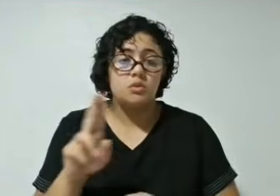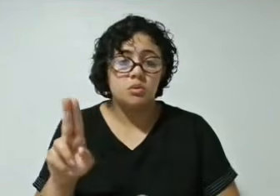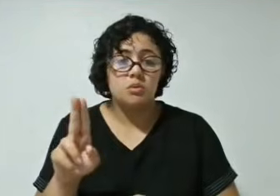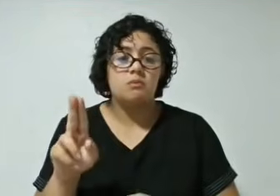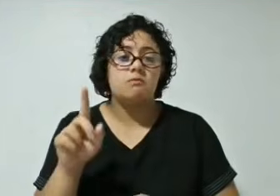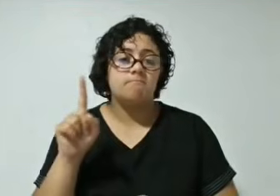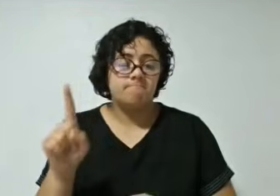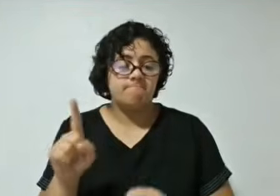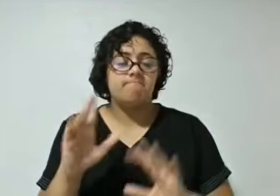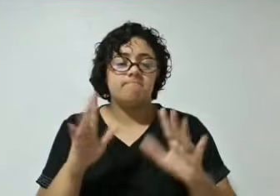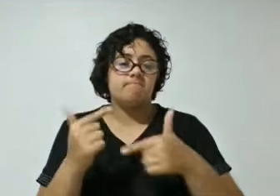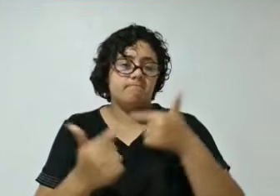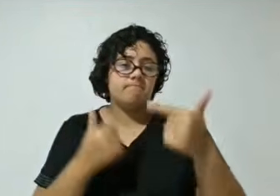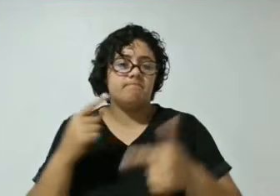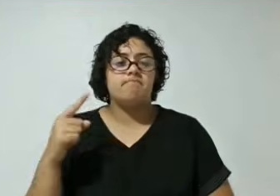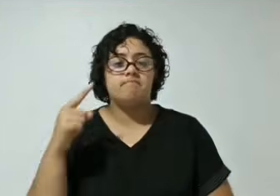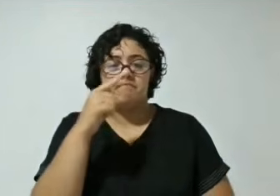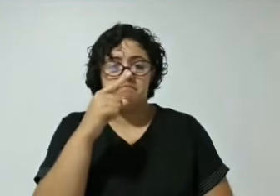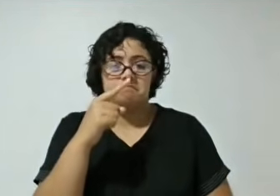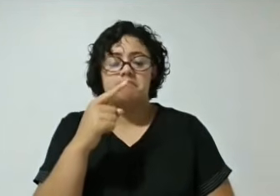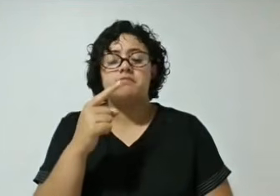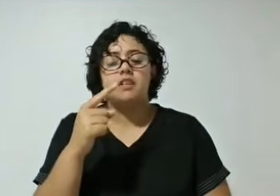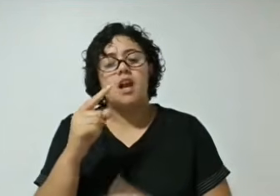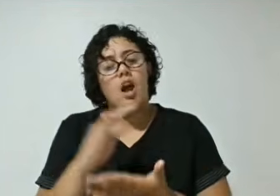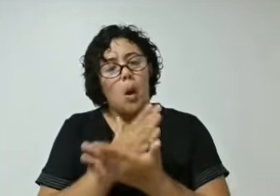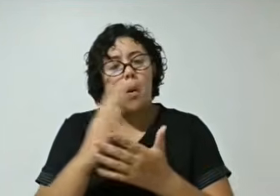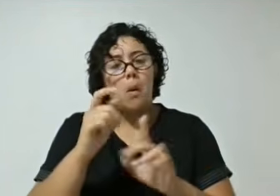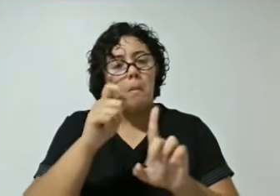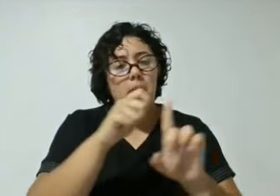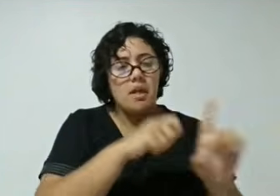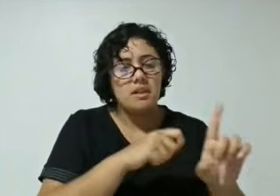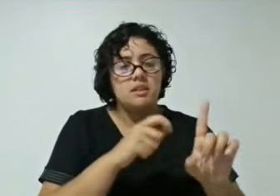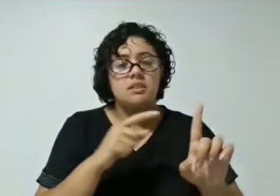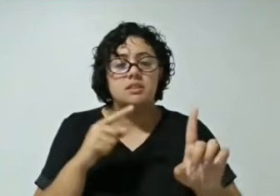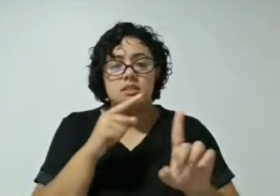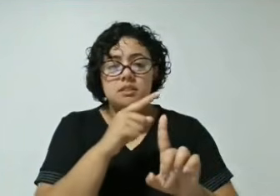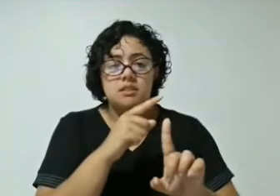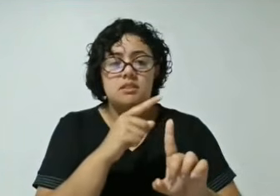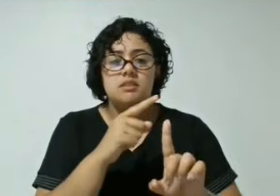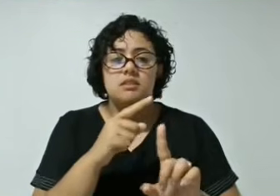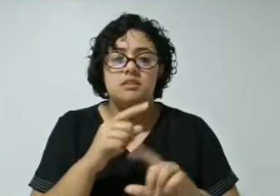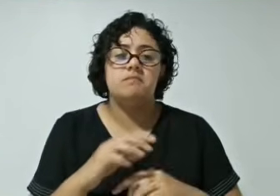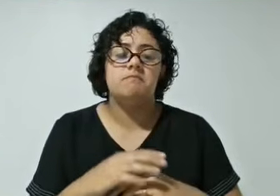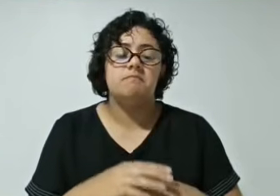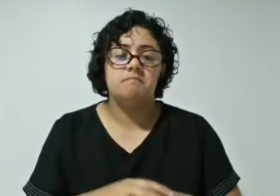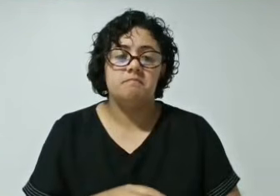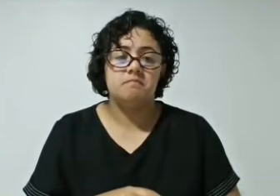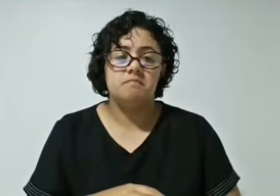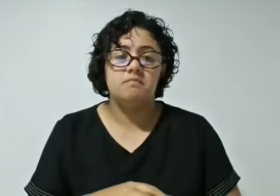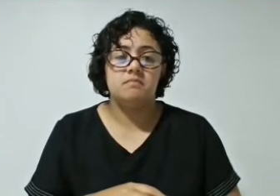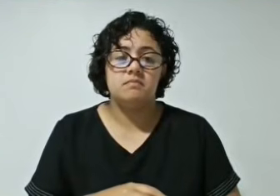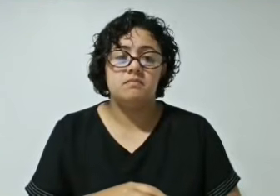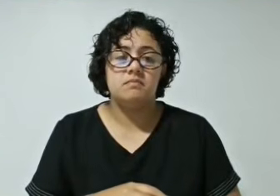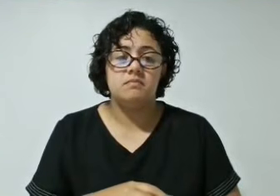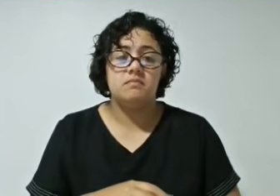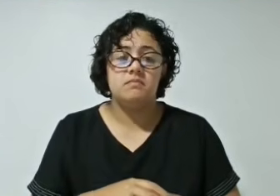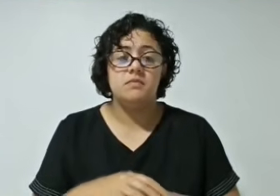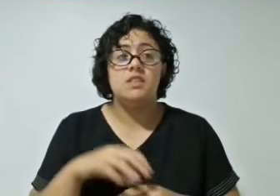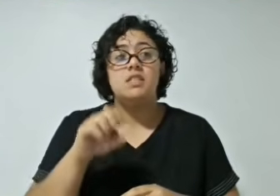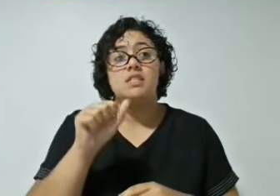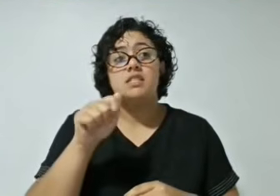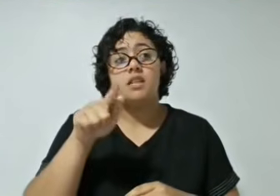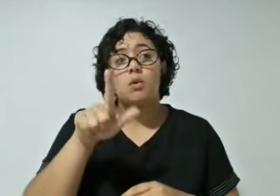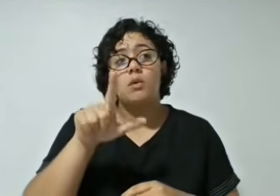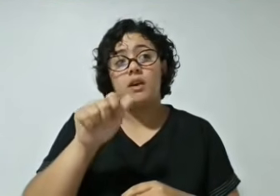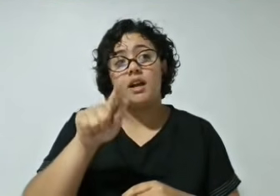Build, que alguns meses lá, até eu ir para outro centro cultural, que foi o Salgado Filho. Do Salgado Filho, eu